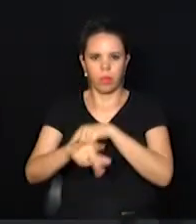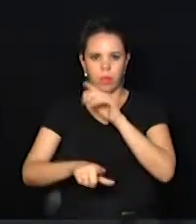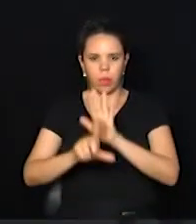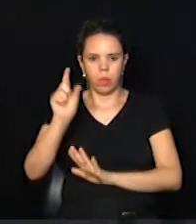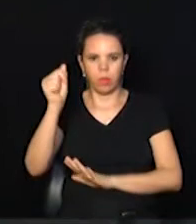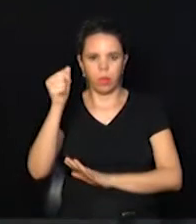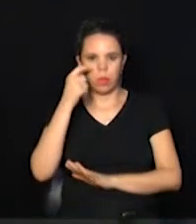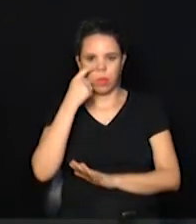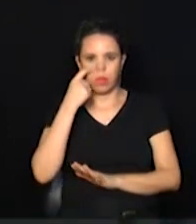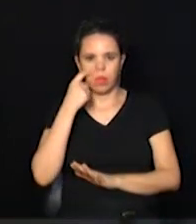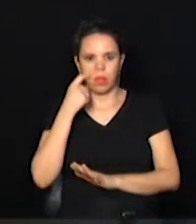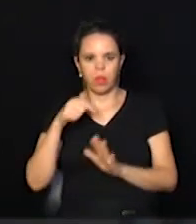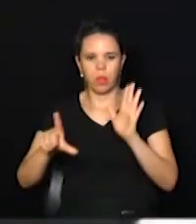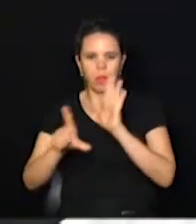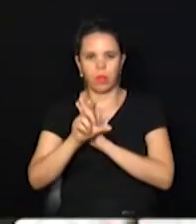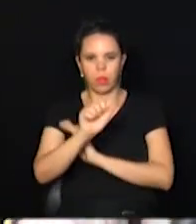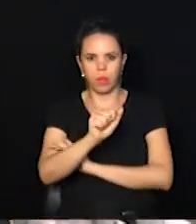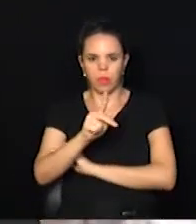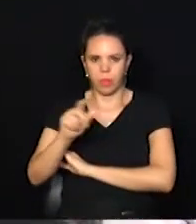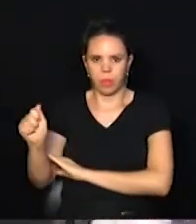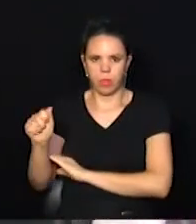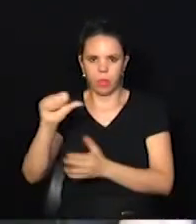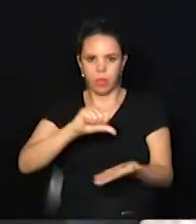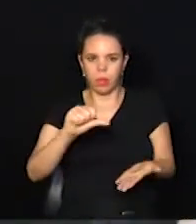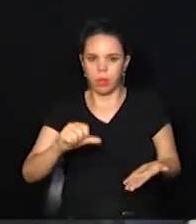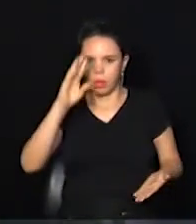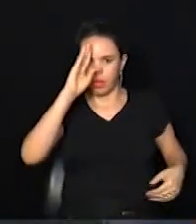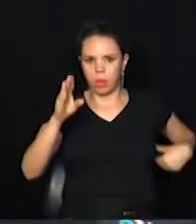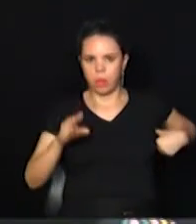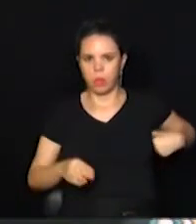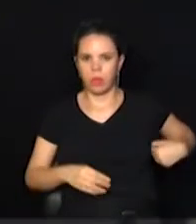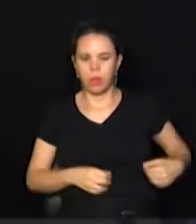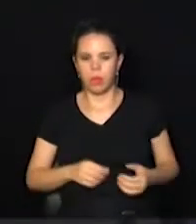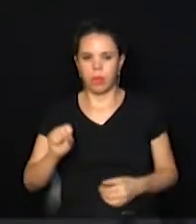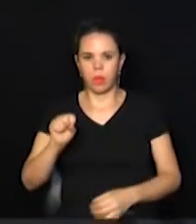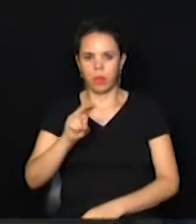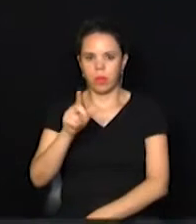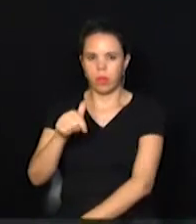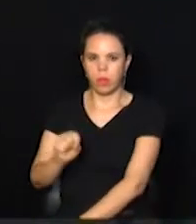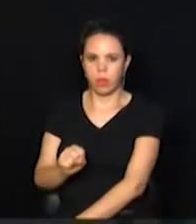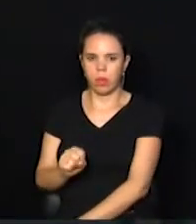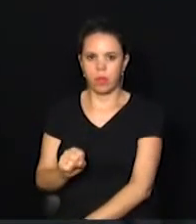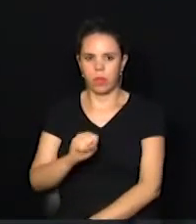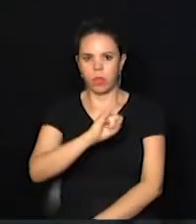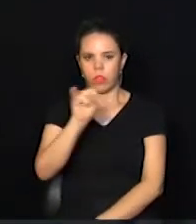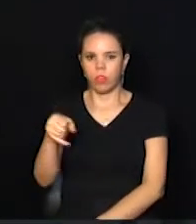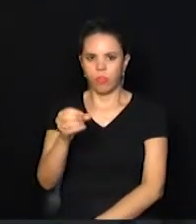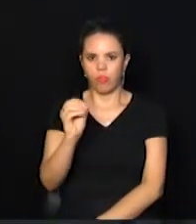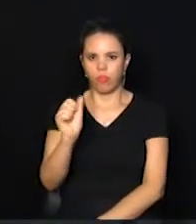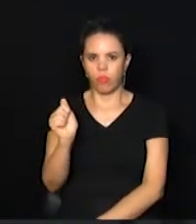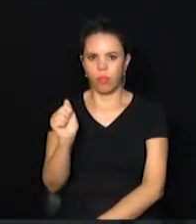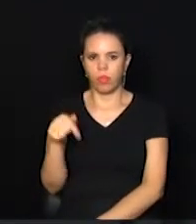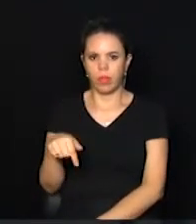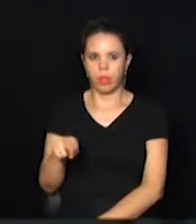renda, a lei da APA na região, principalmente na região de Souza e de Joaquim Egídio, trabalhou